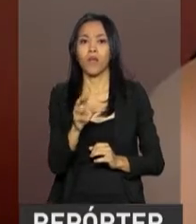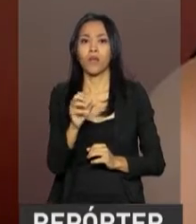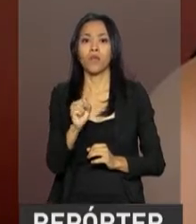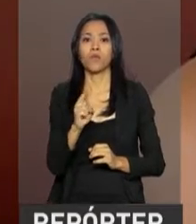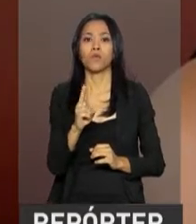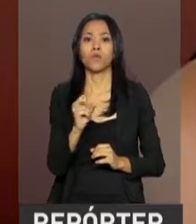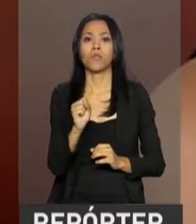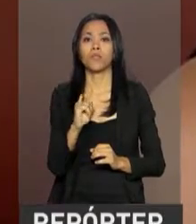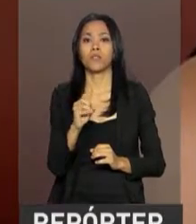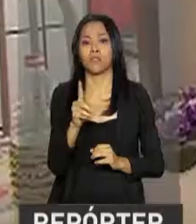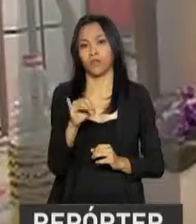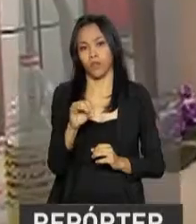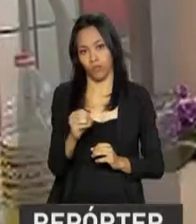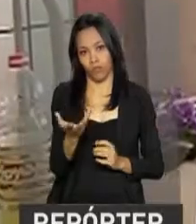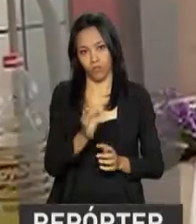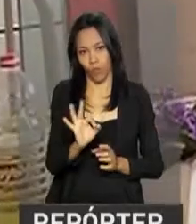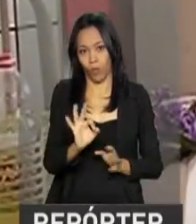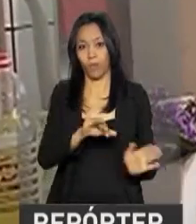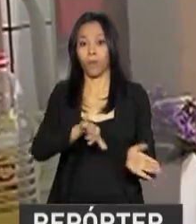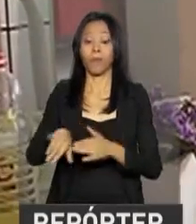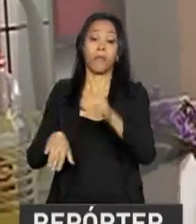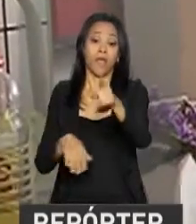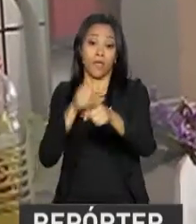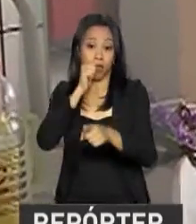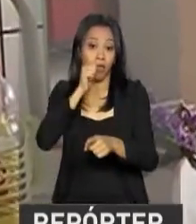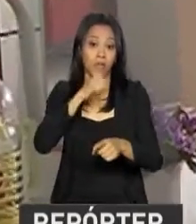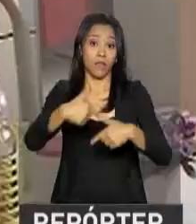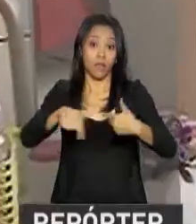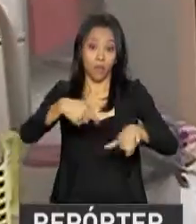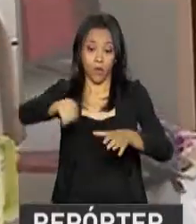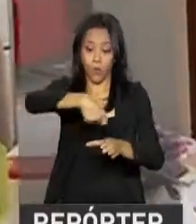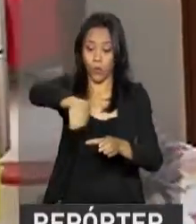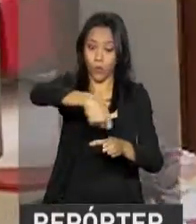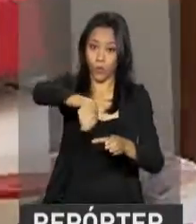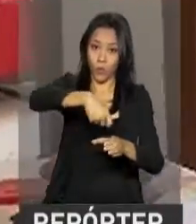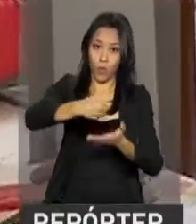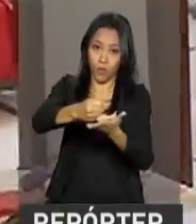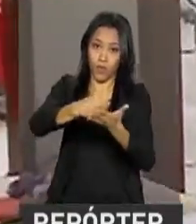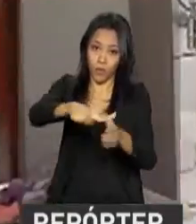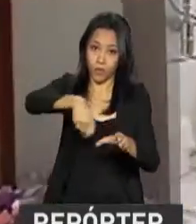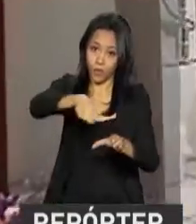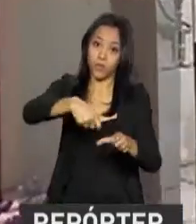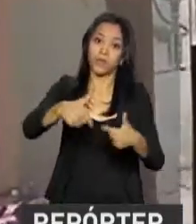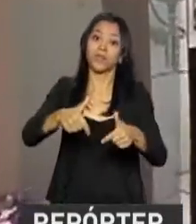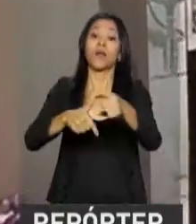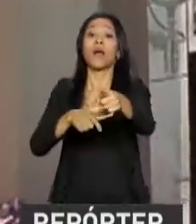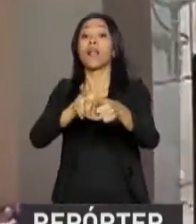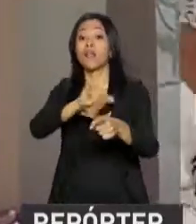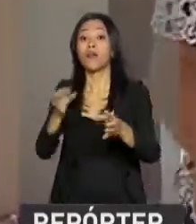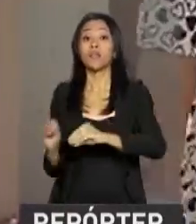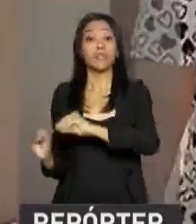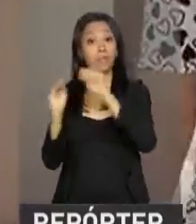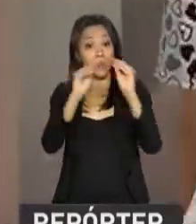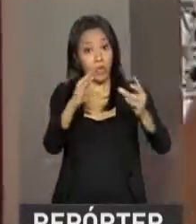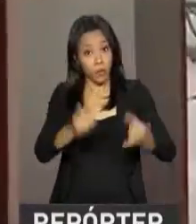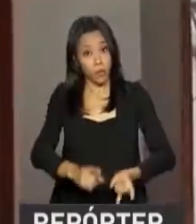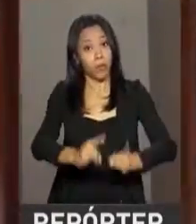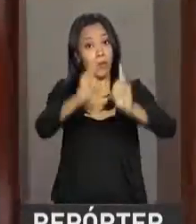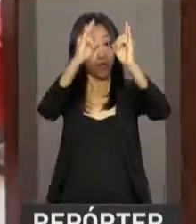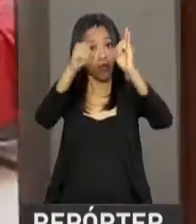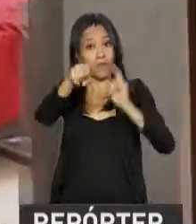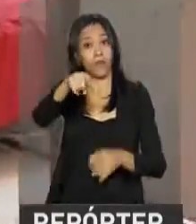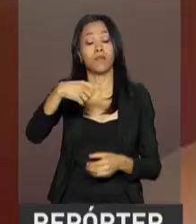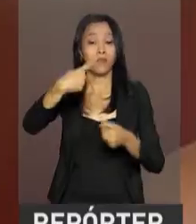no governo auxiliar de cozinha logo vai se mudar para o apartamento dela em um dos 11 condomínios do residencial altos do